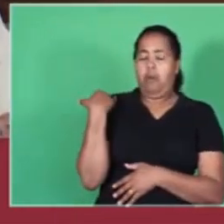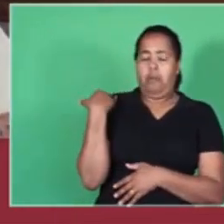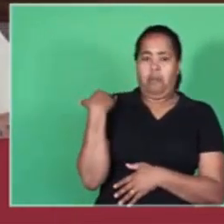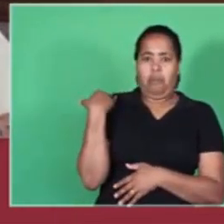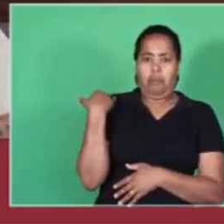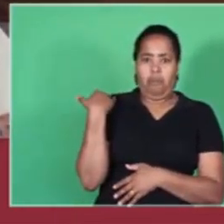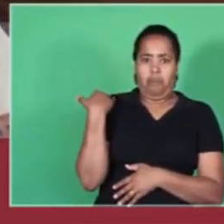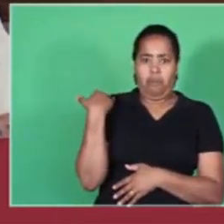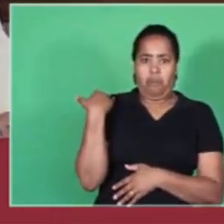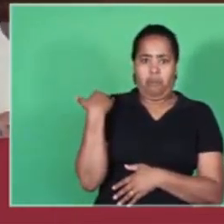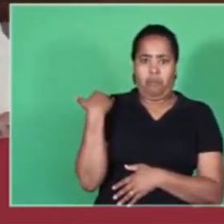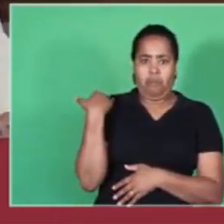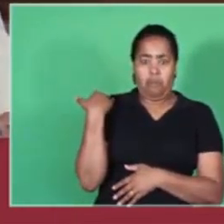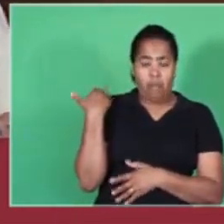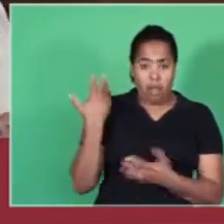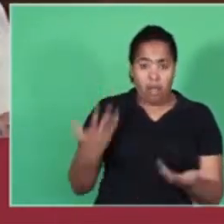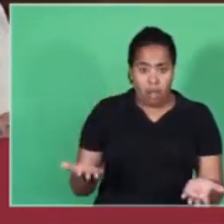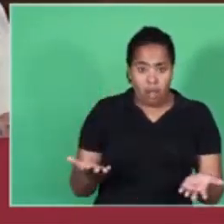escreve